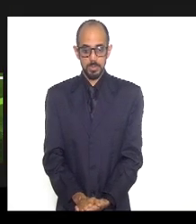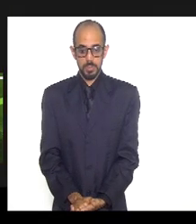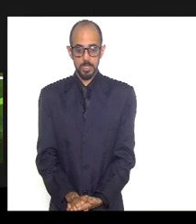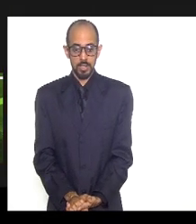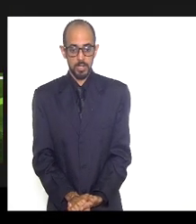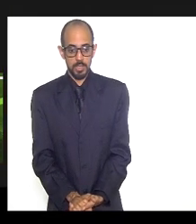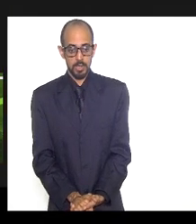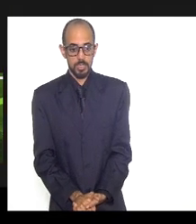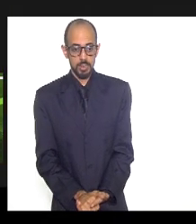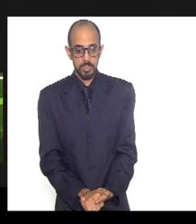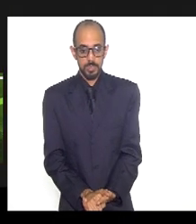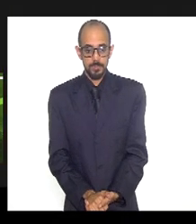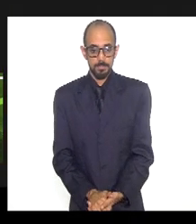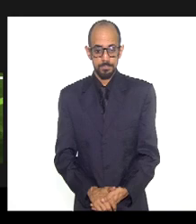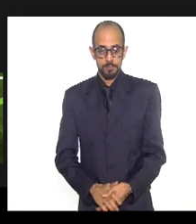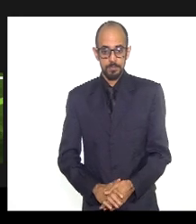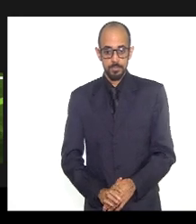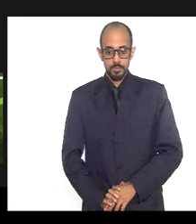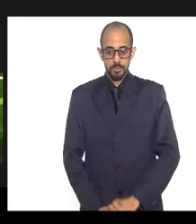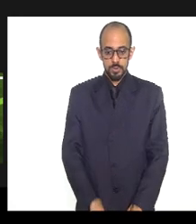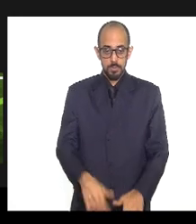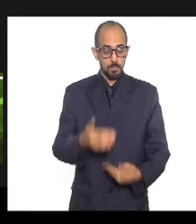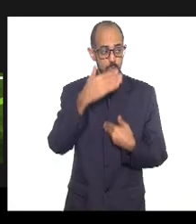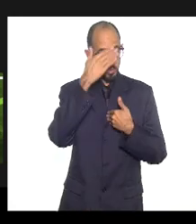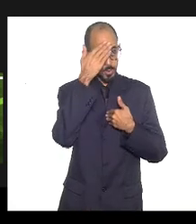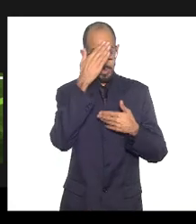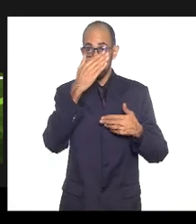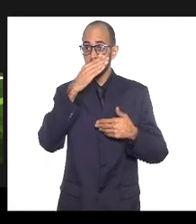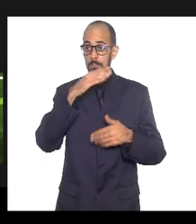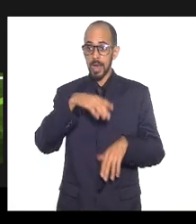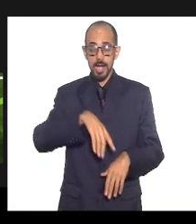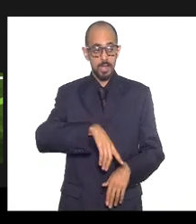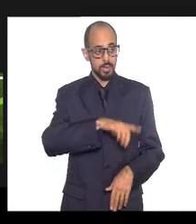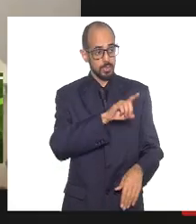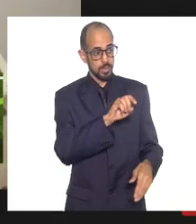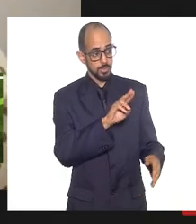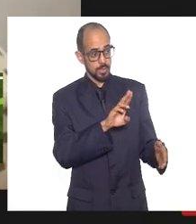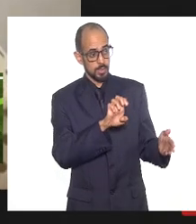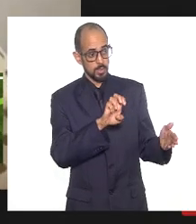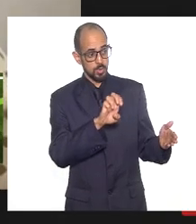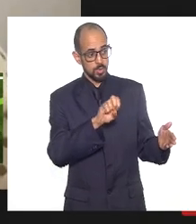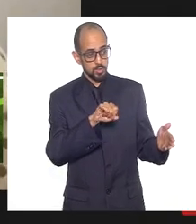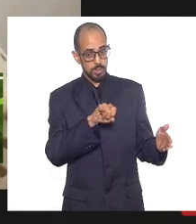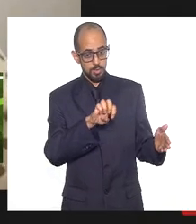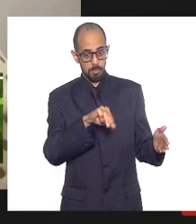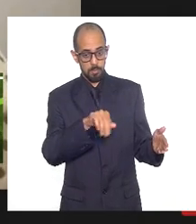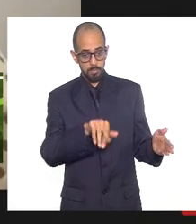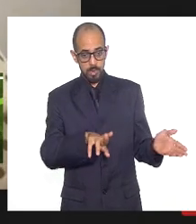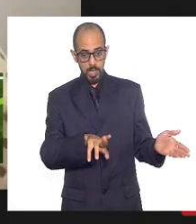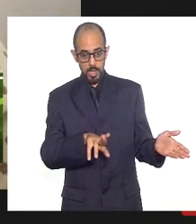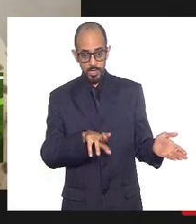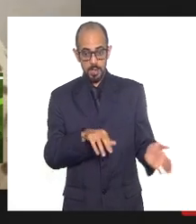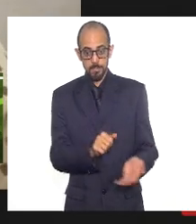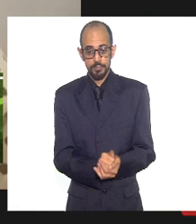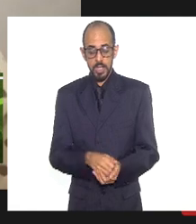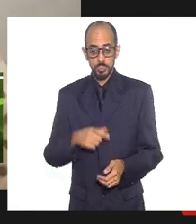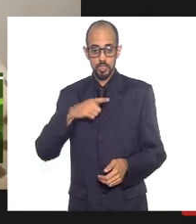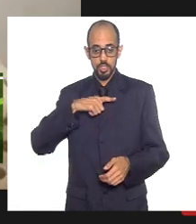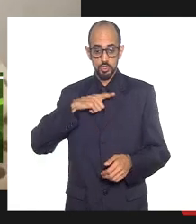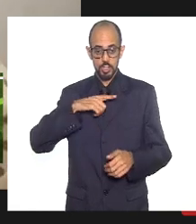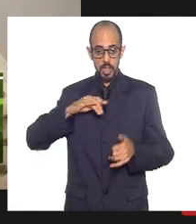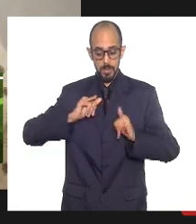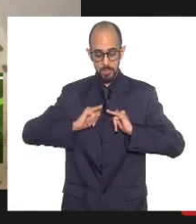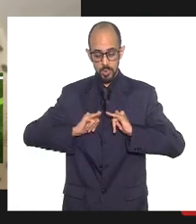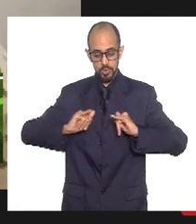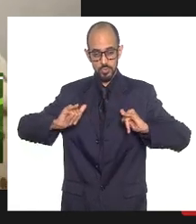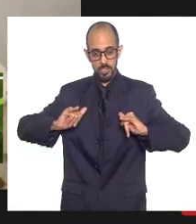Tá certo? Muito obrigada, senhora Deusimar. A gente tem aí uma modificação sensível nas